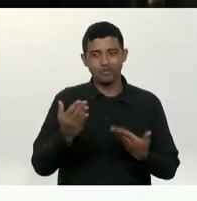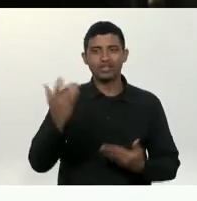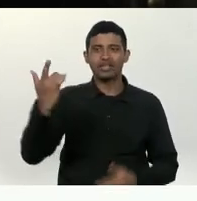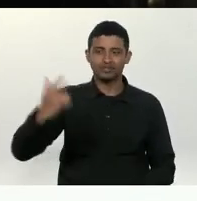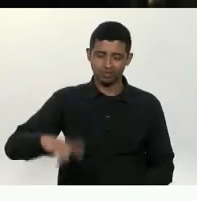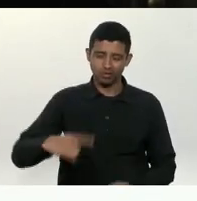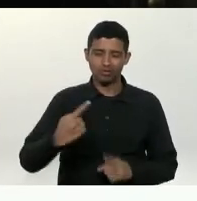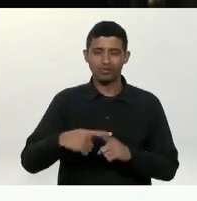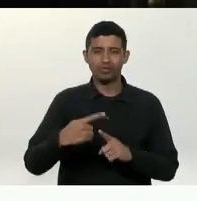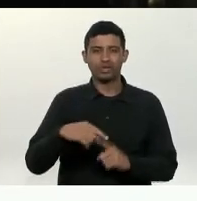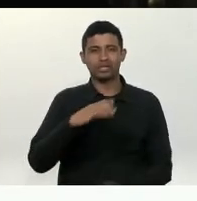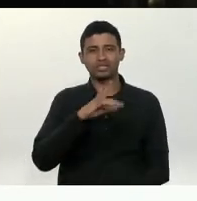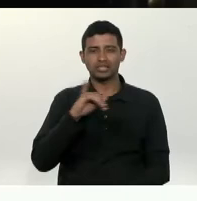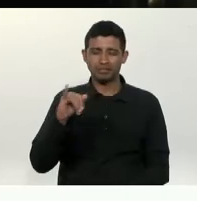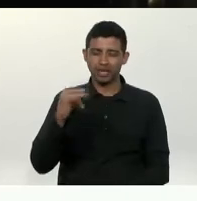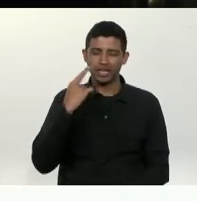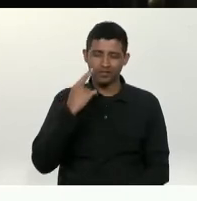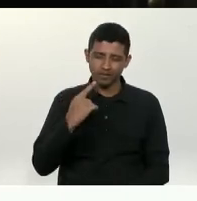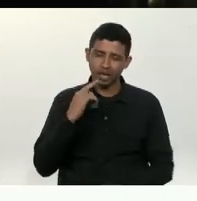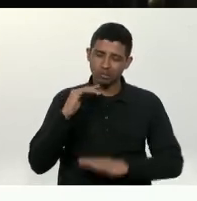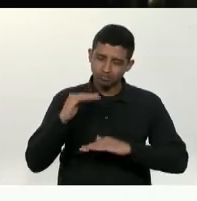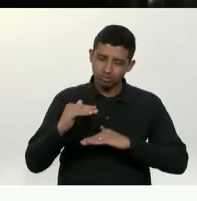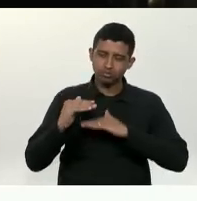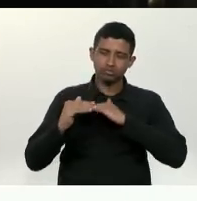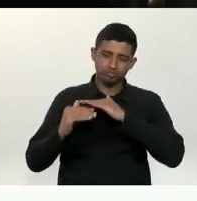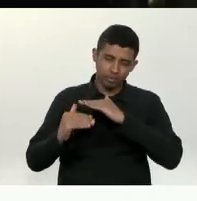está tomando uma direção...